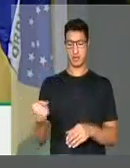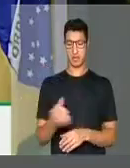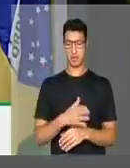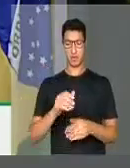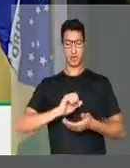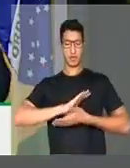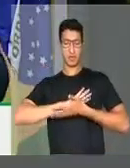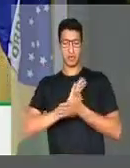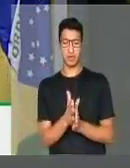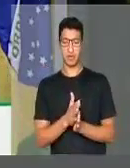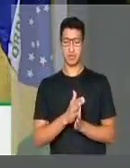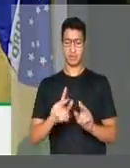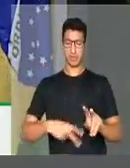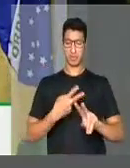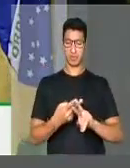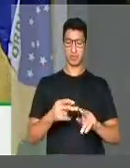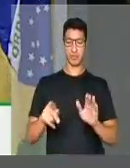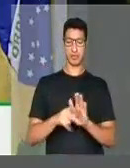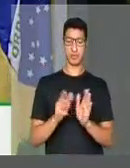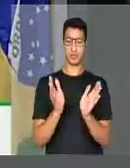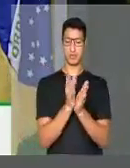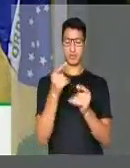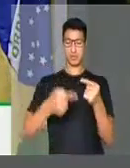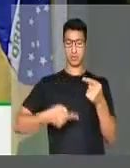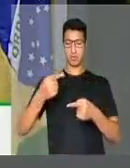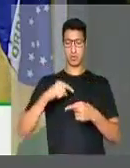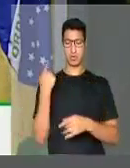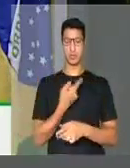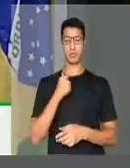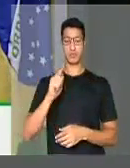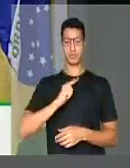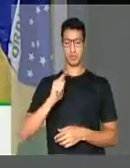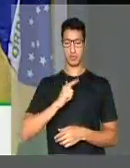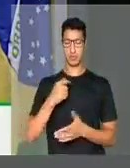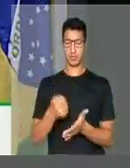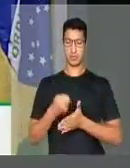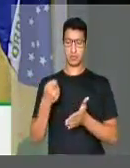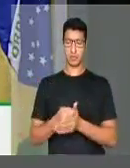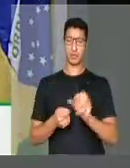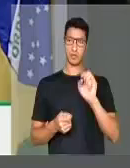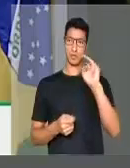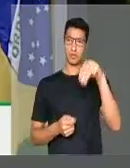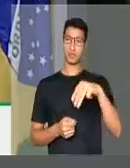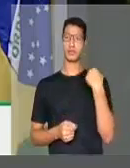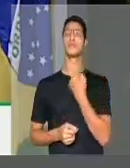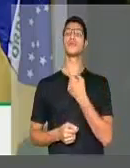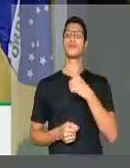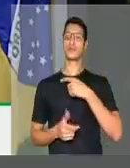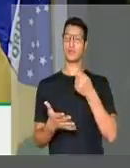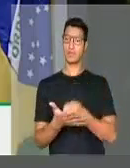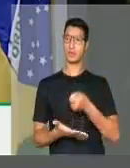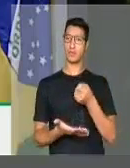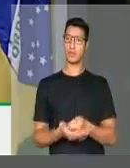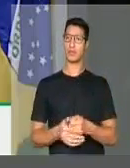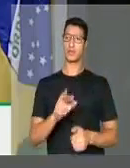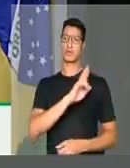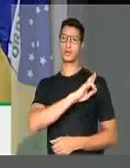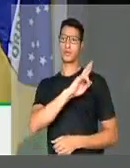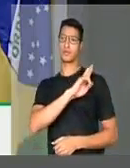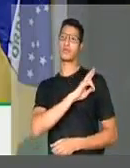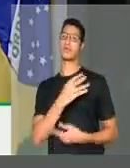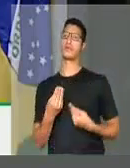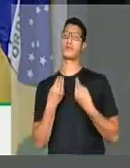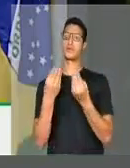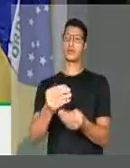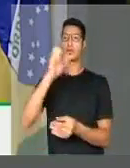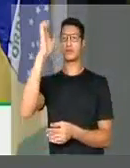nova aberração, que aumente o desgaste da classe política, que nós temos a obrigação, sim, nós temos a obrigação e o dever de